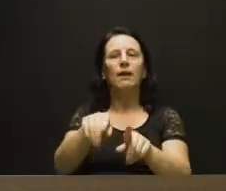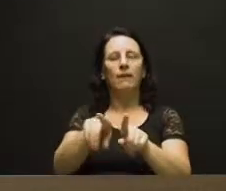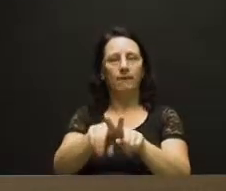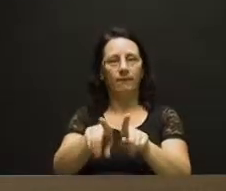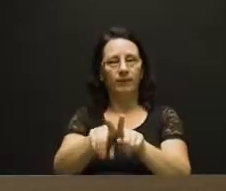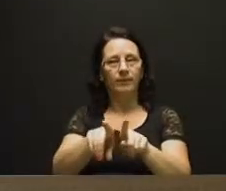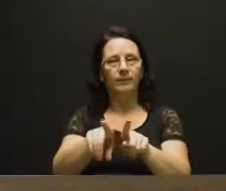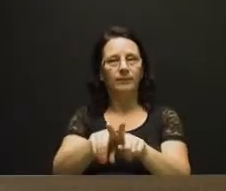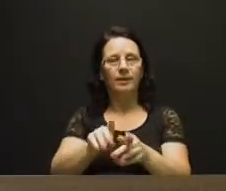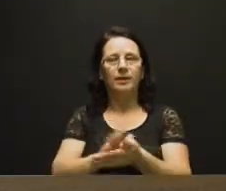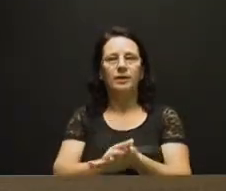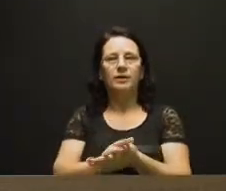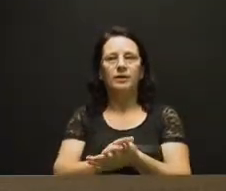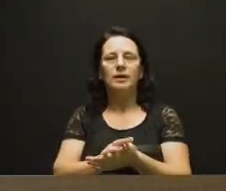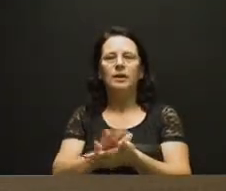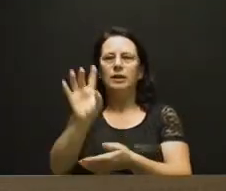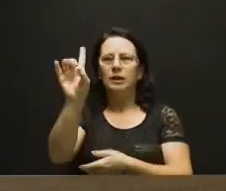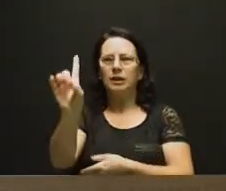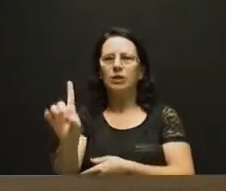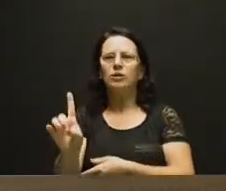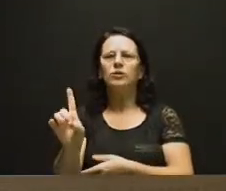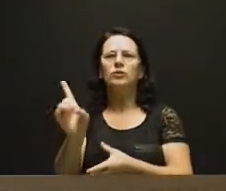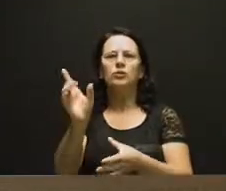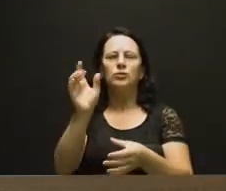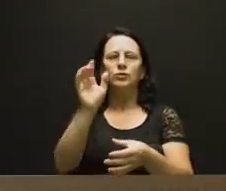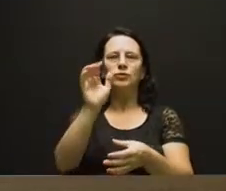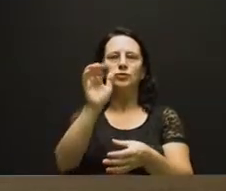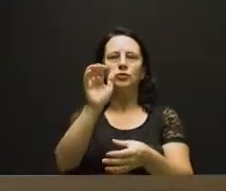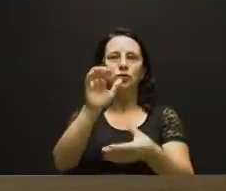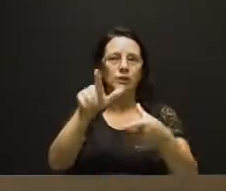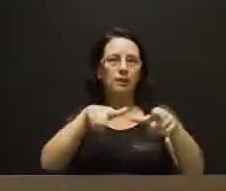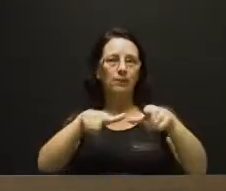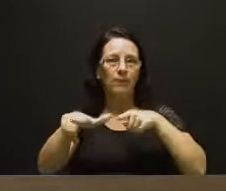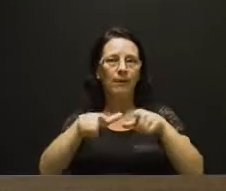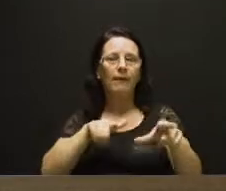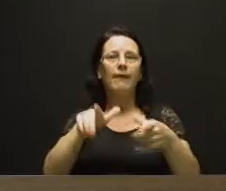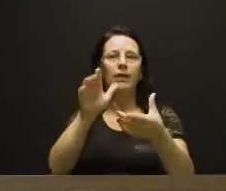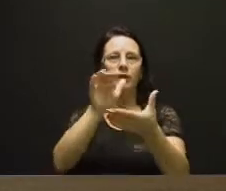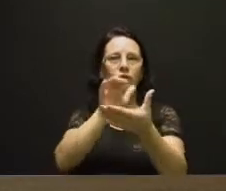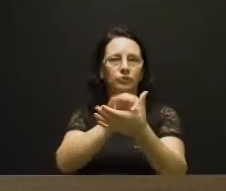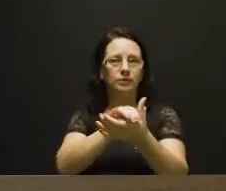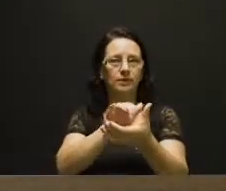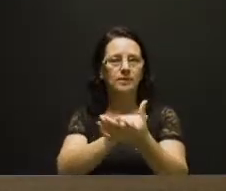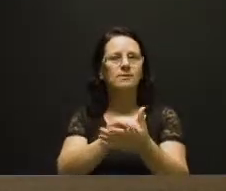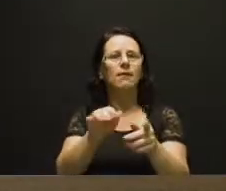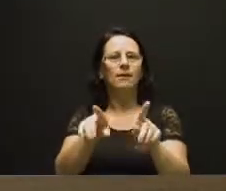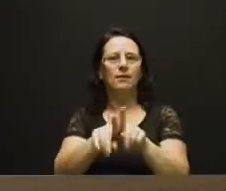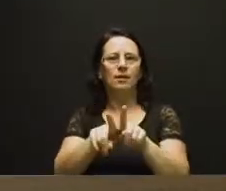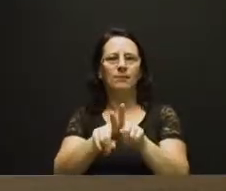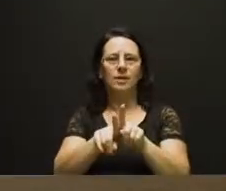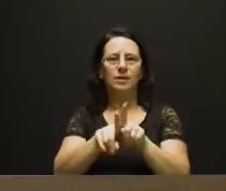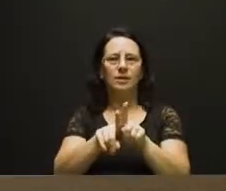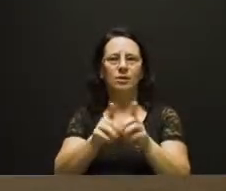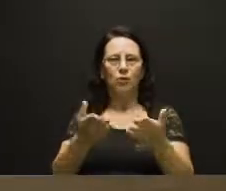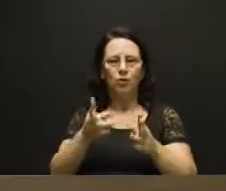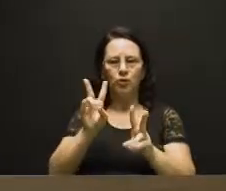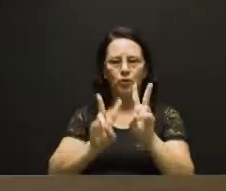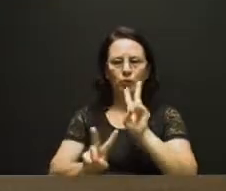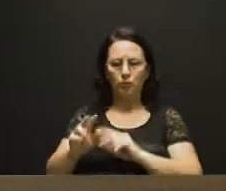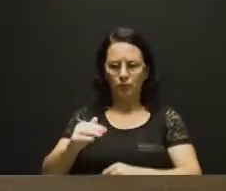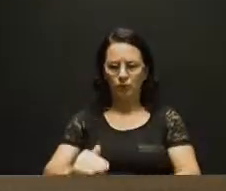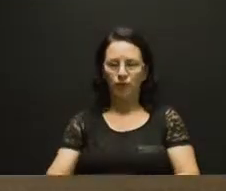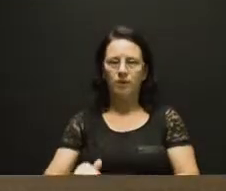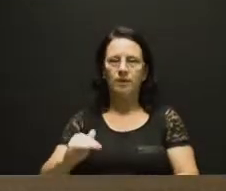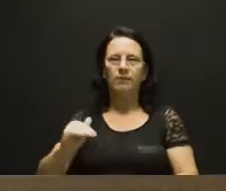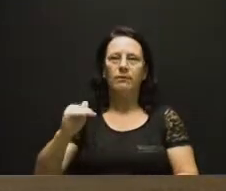de de casar procriar trabalhar então a gente precisa olhar pra a criança agora o desenvolvimento